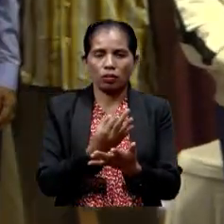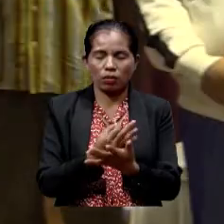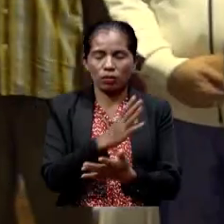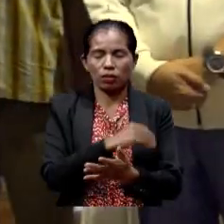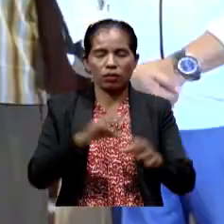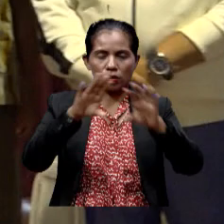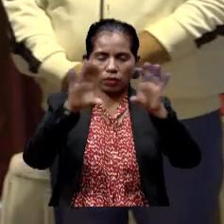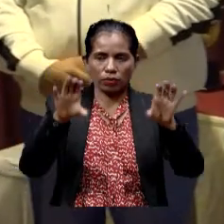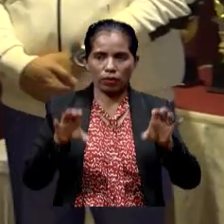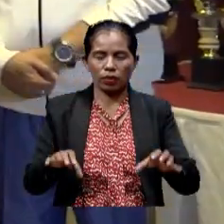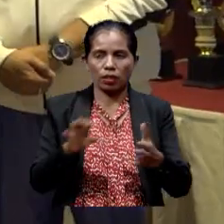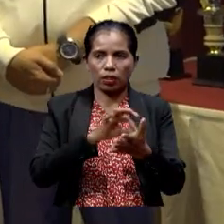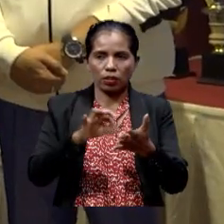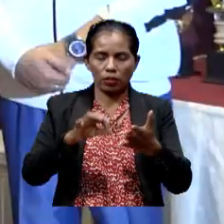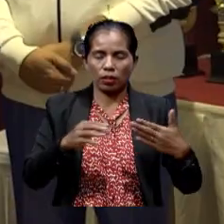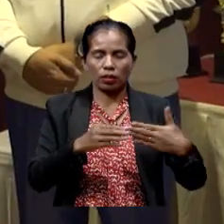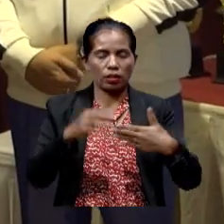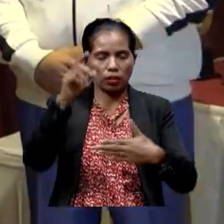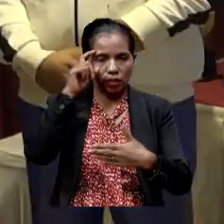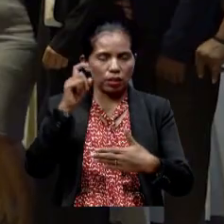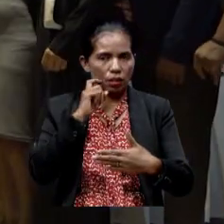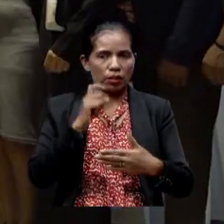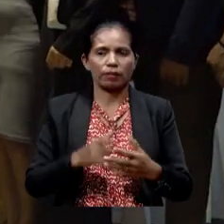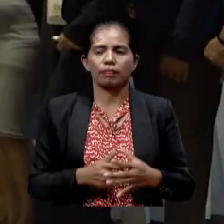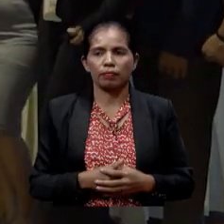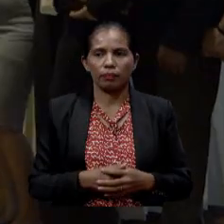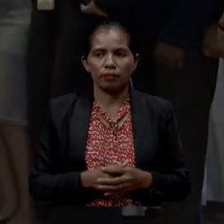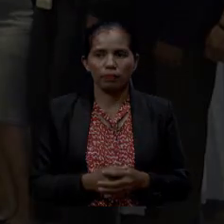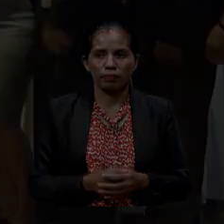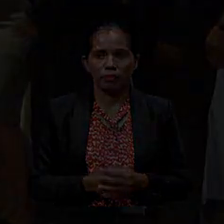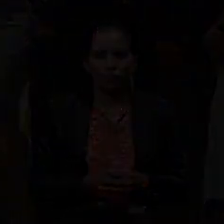sertifikado nebe asina usi lider nasional Kairala Sanan Gusmão Jimmy Fernandez SGMN.